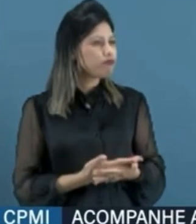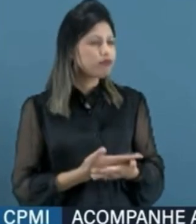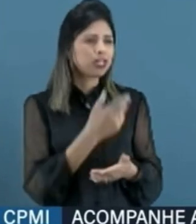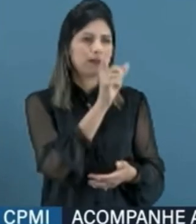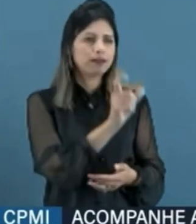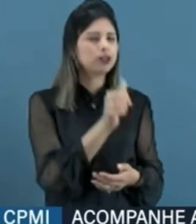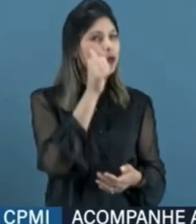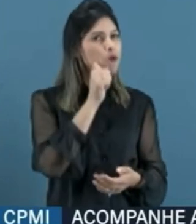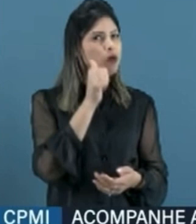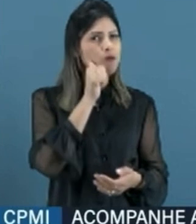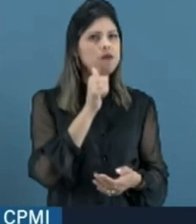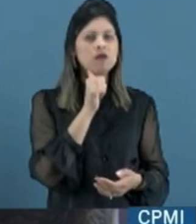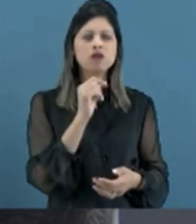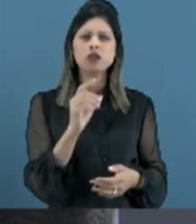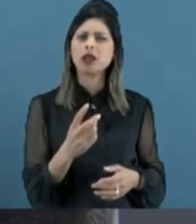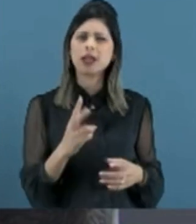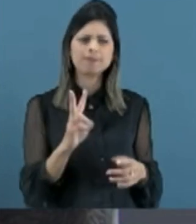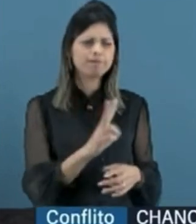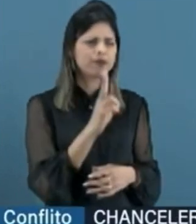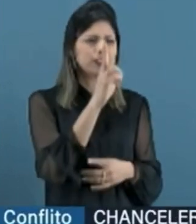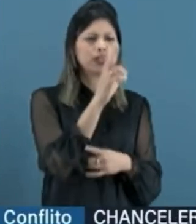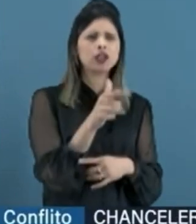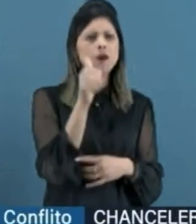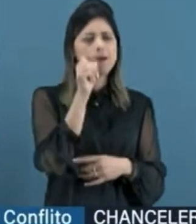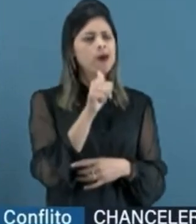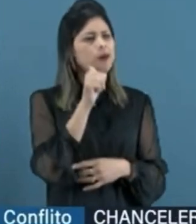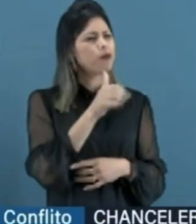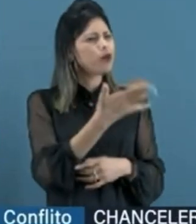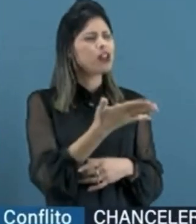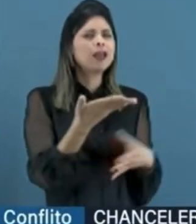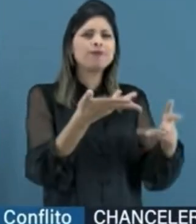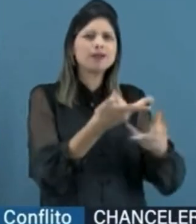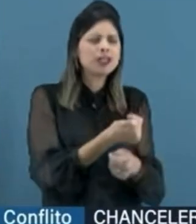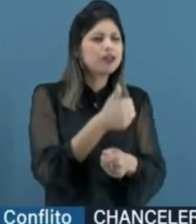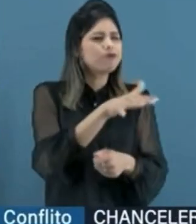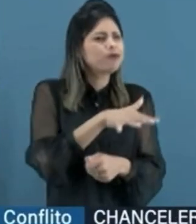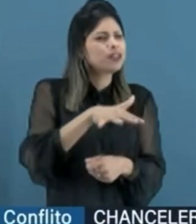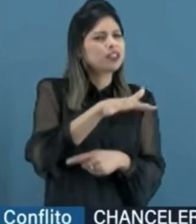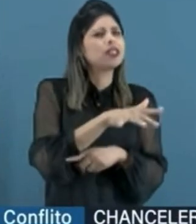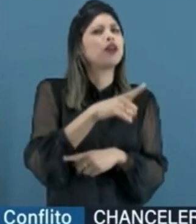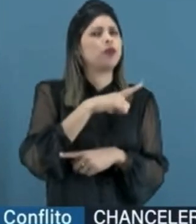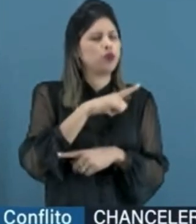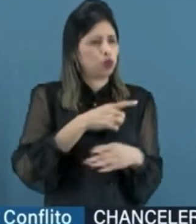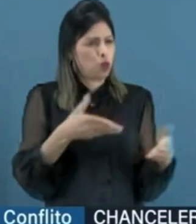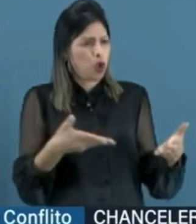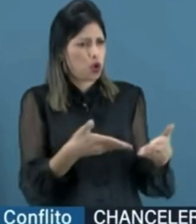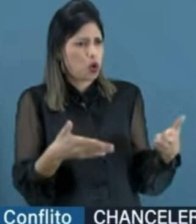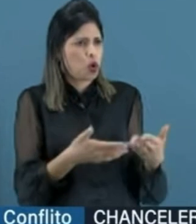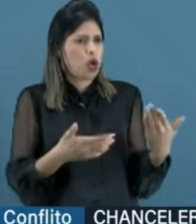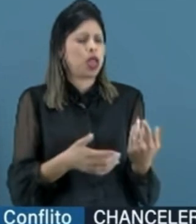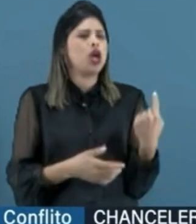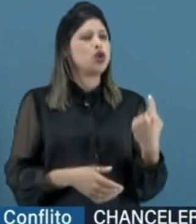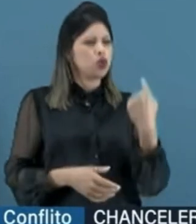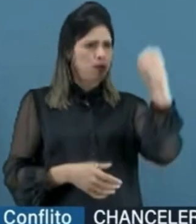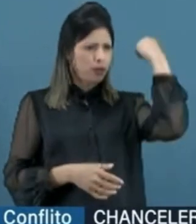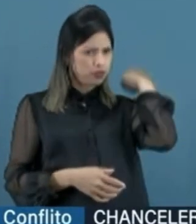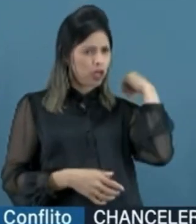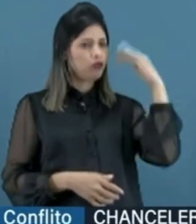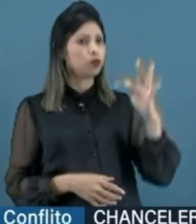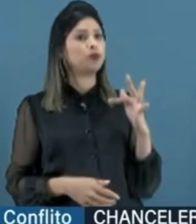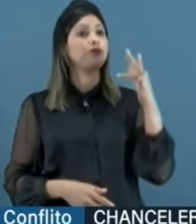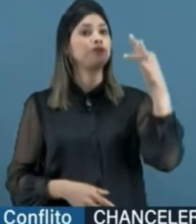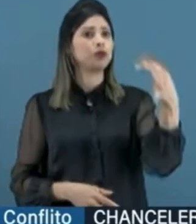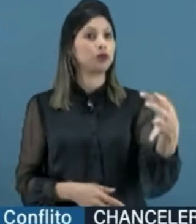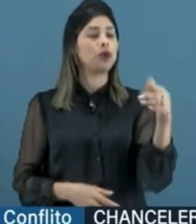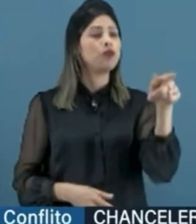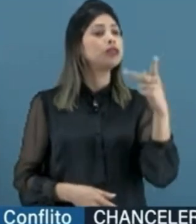Excelência é uma mulher completa na visão de mundo, na visão do presente e do passado. Quando Vossa Excelência